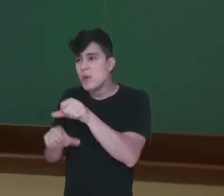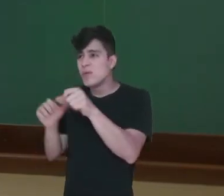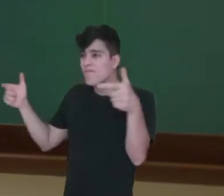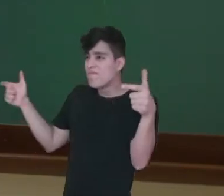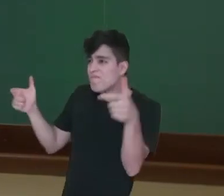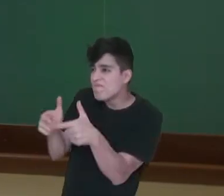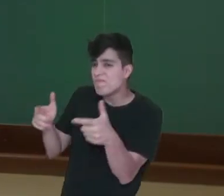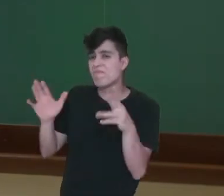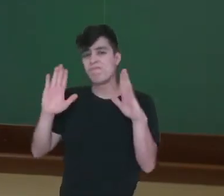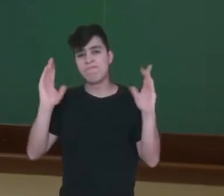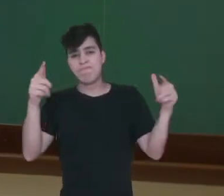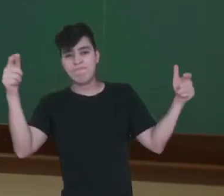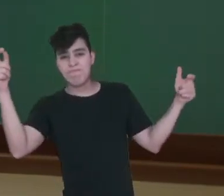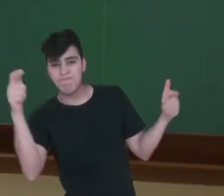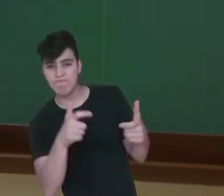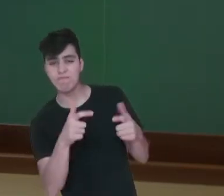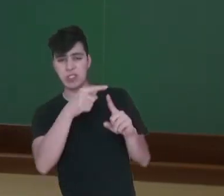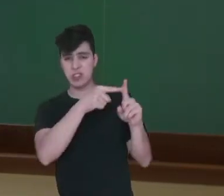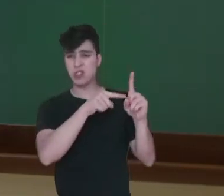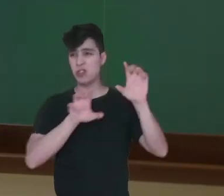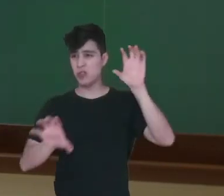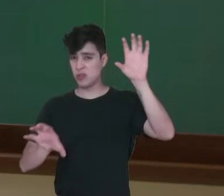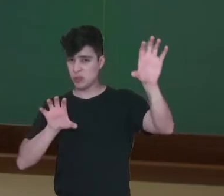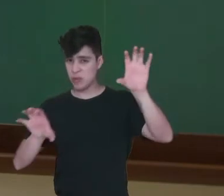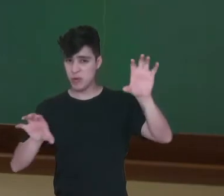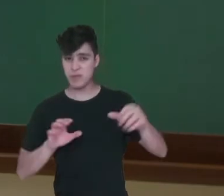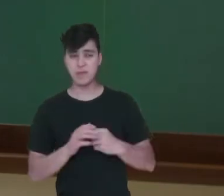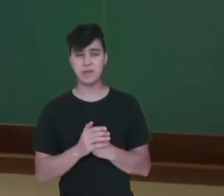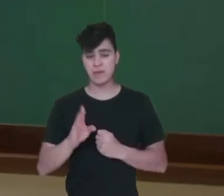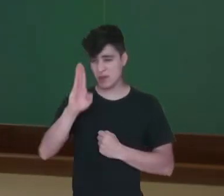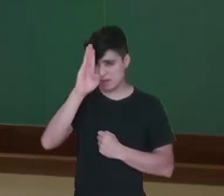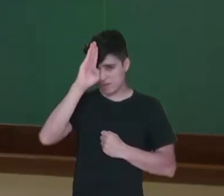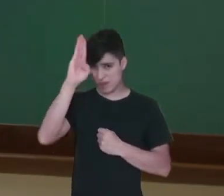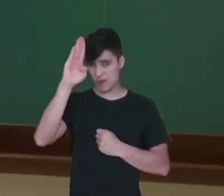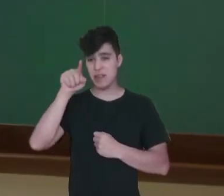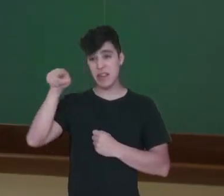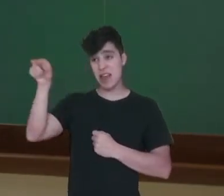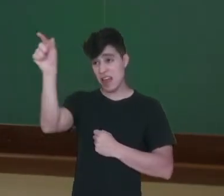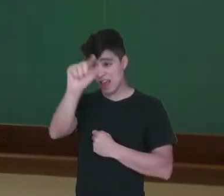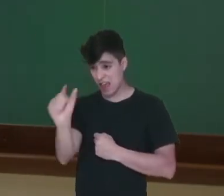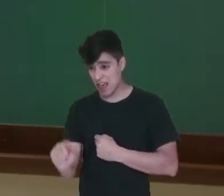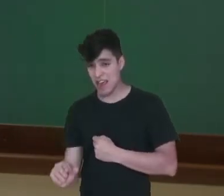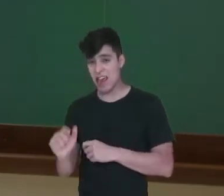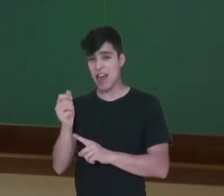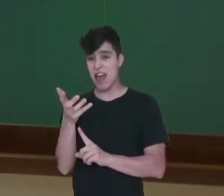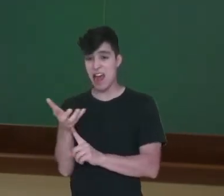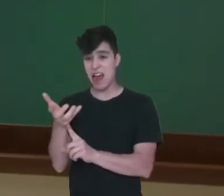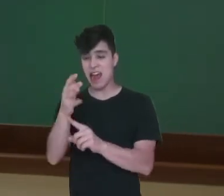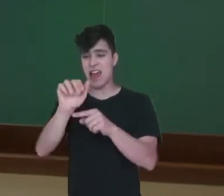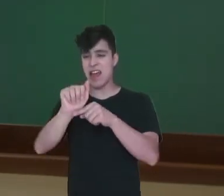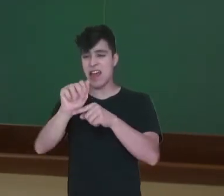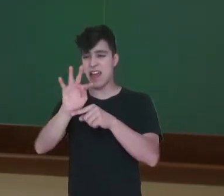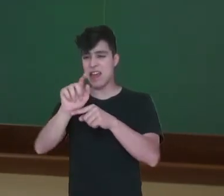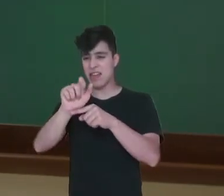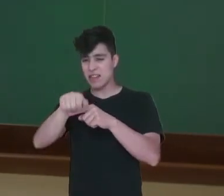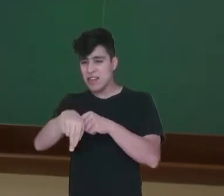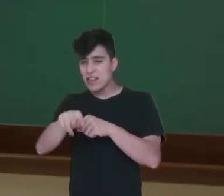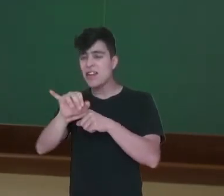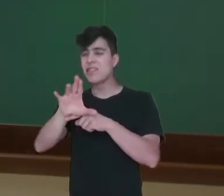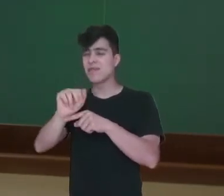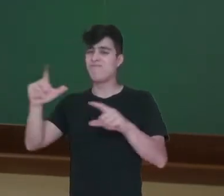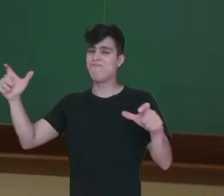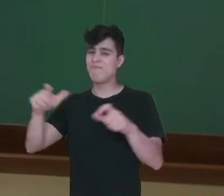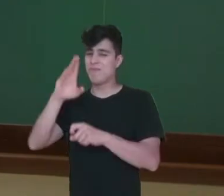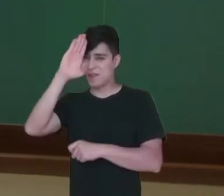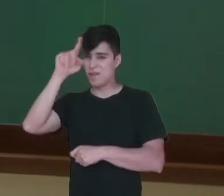das áreas, desses tipos de vegetação, principalmente da floresta atlântica, mas a gente vai entender isso ao longo do nosso estudo.